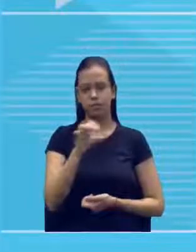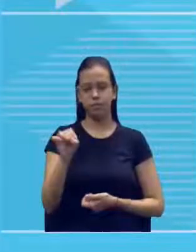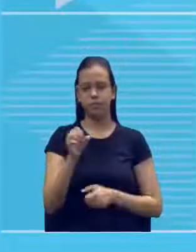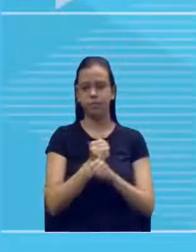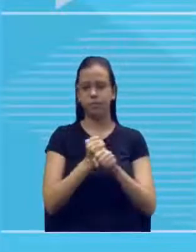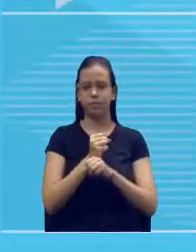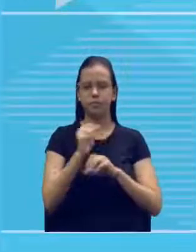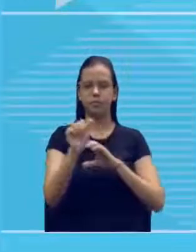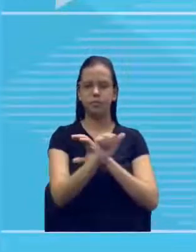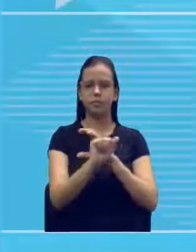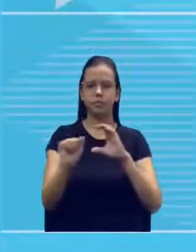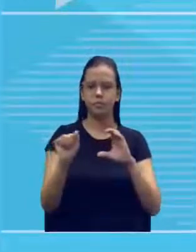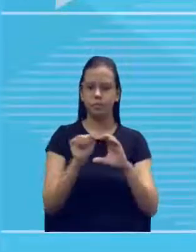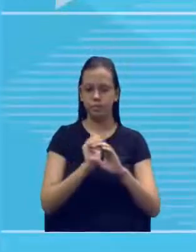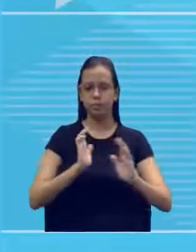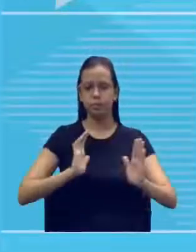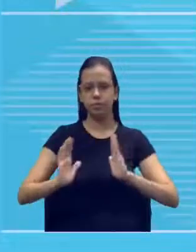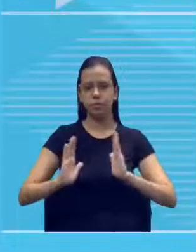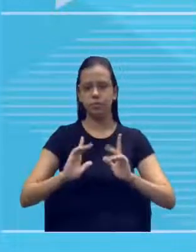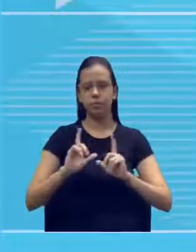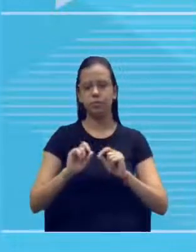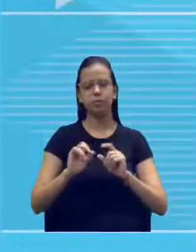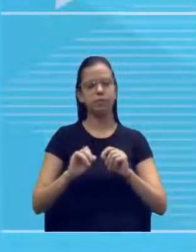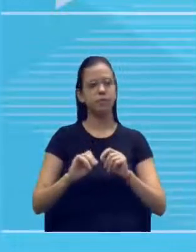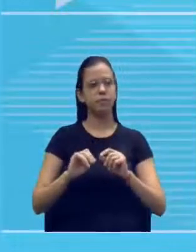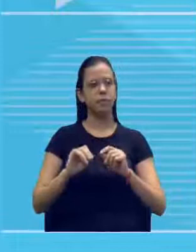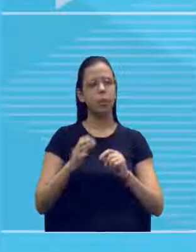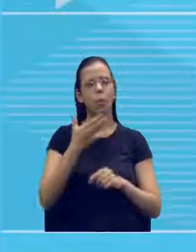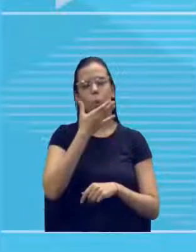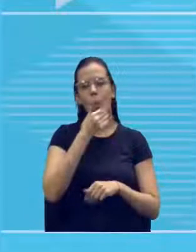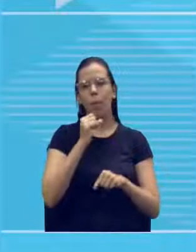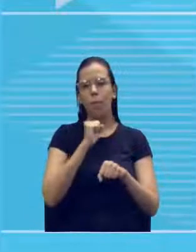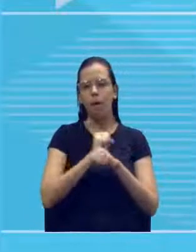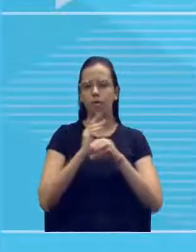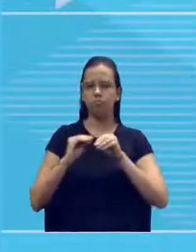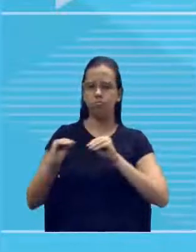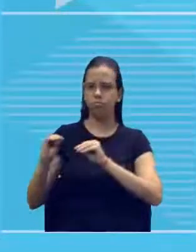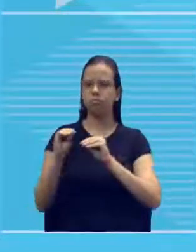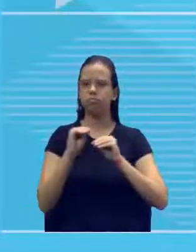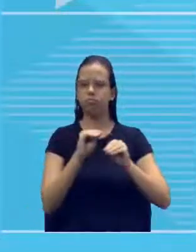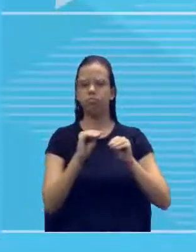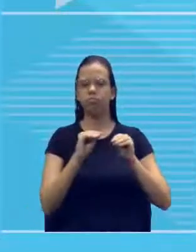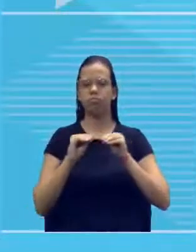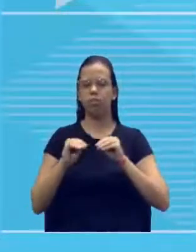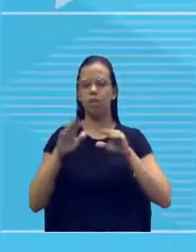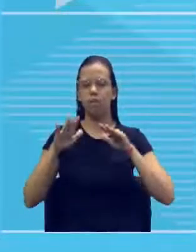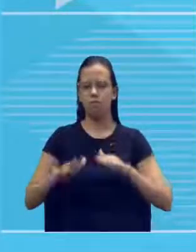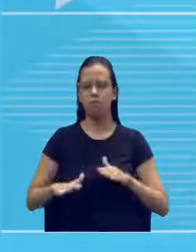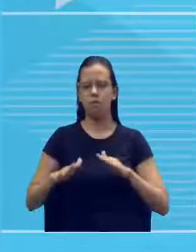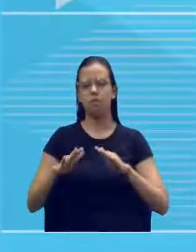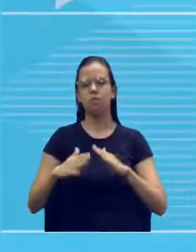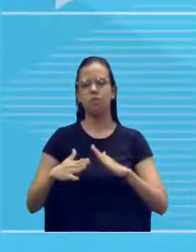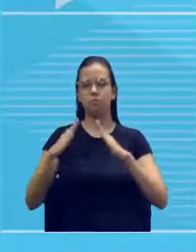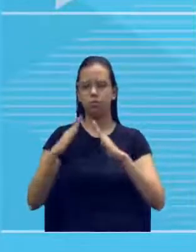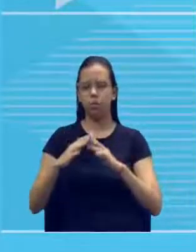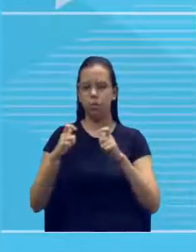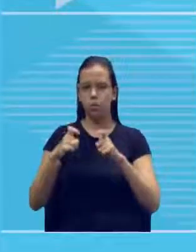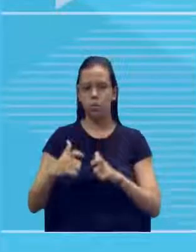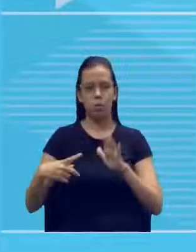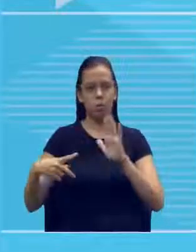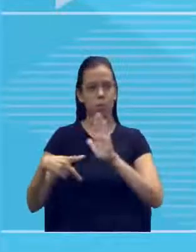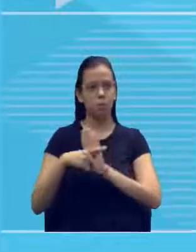turma, nesse período, o homem deixa de ser nômade e ele fixa residência em um lugar determinado, né?